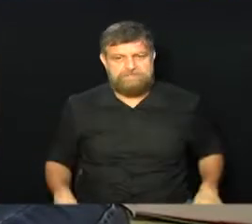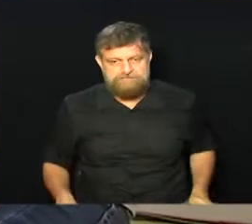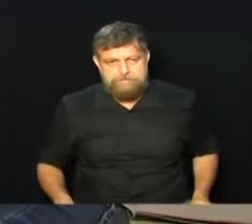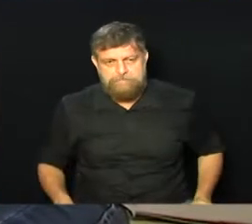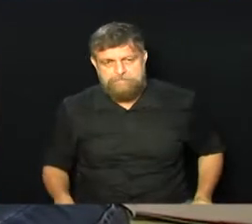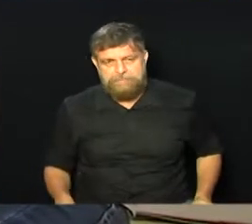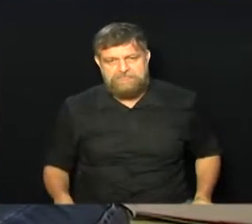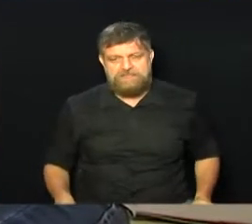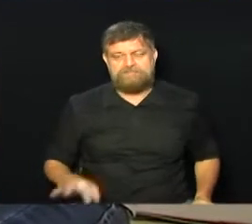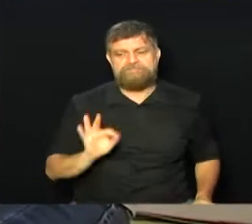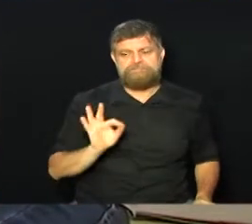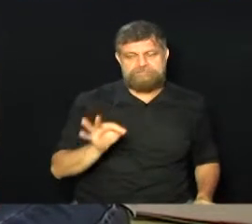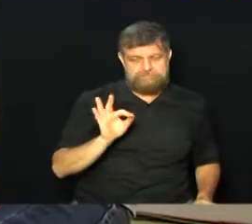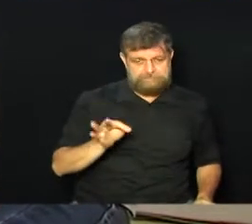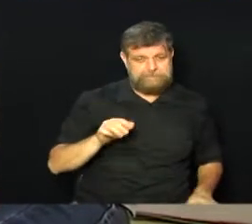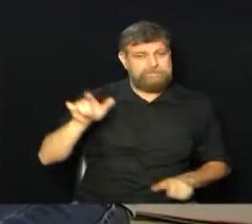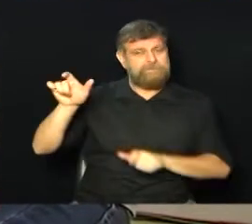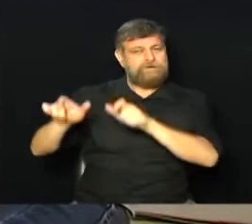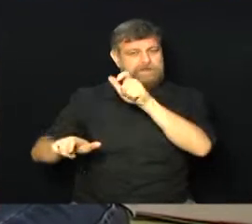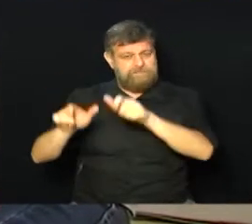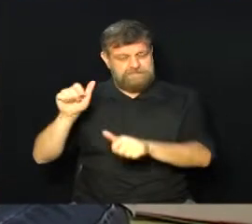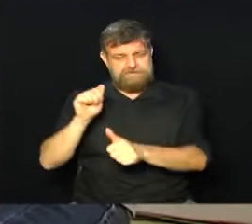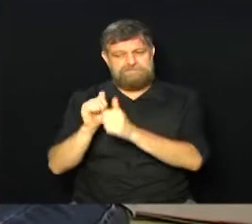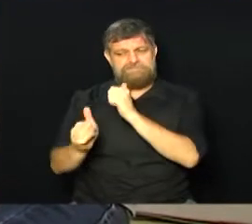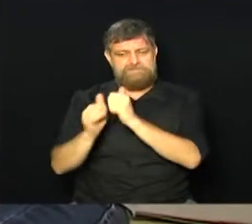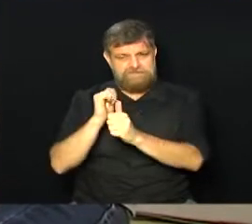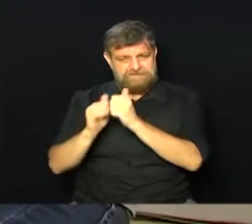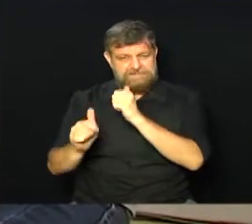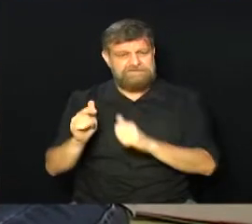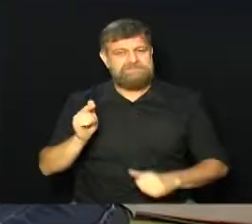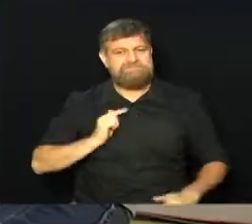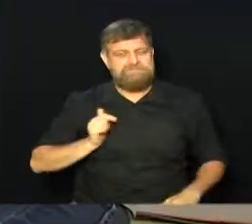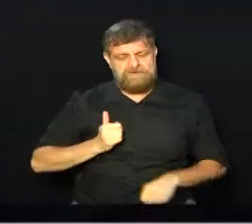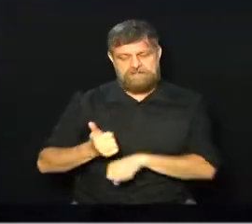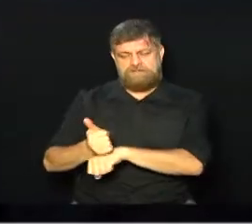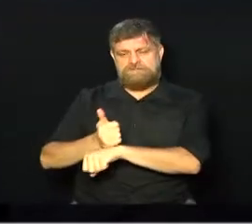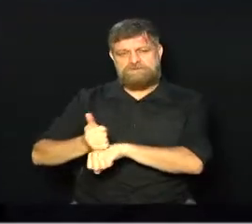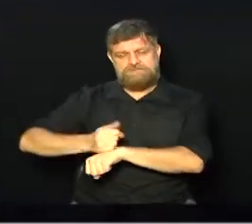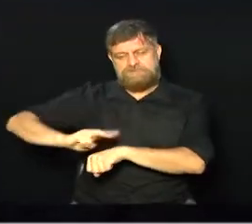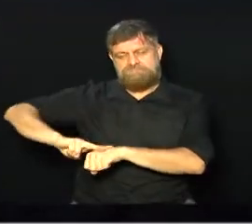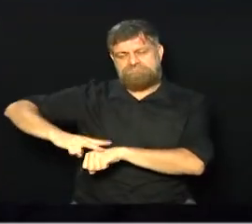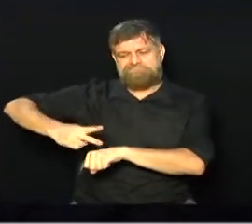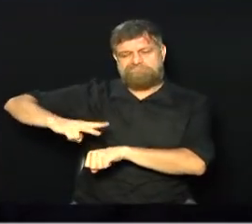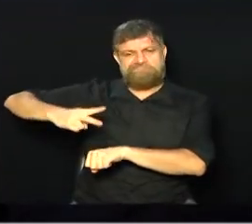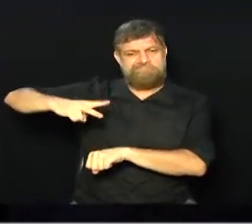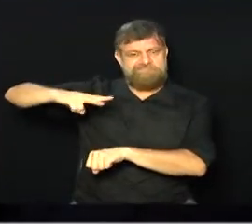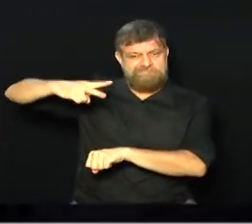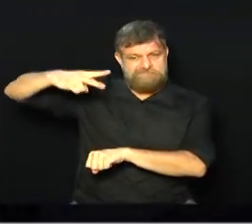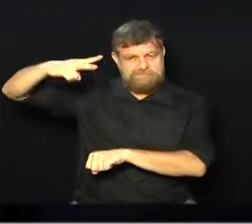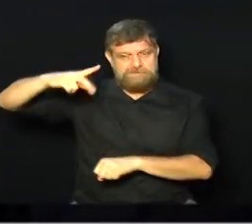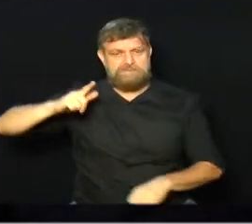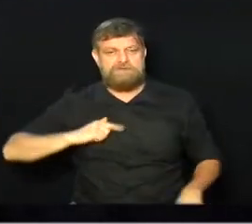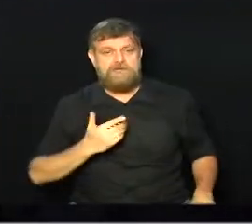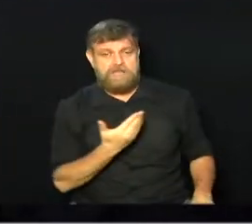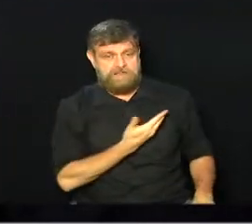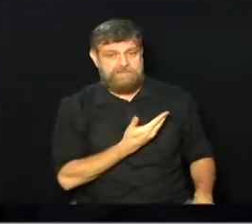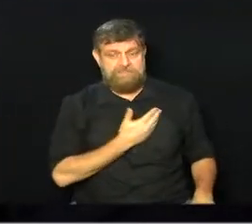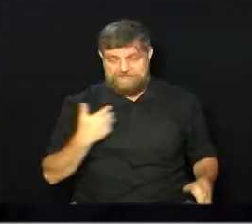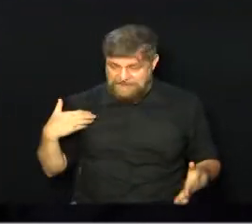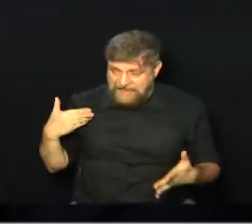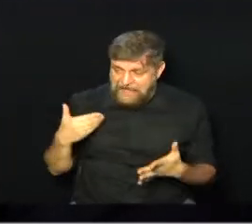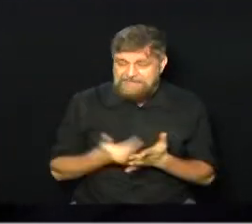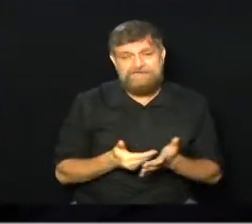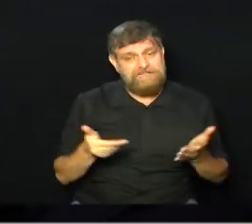Ah, foram jogadores que tiveram boas carreiras, né? Tem, alguns deles são meus amigos até